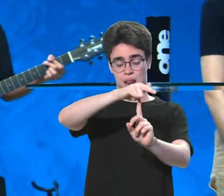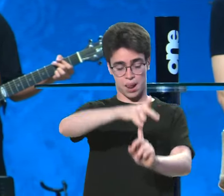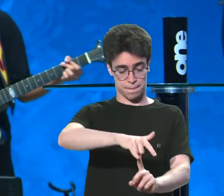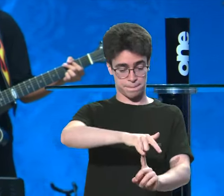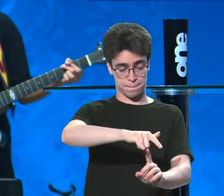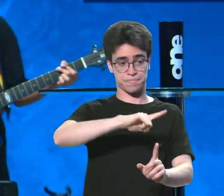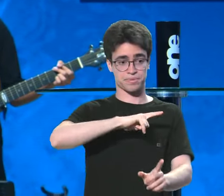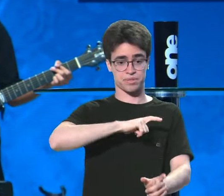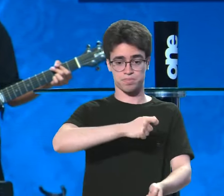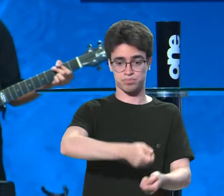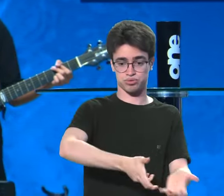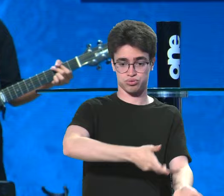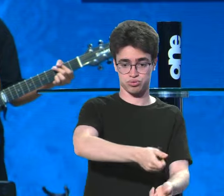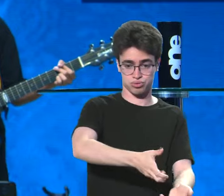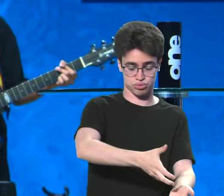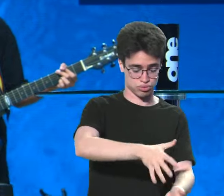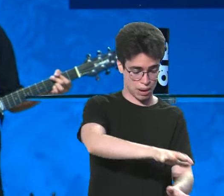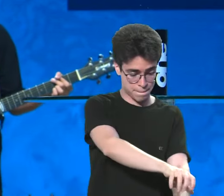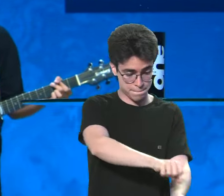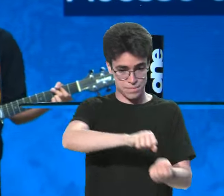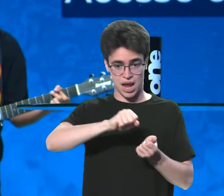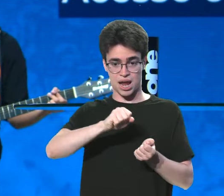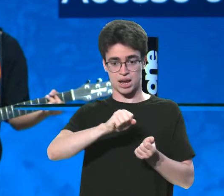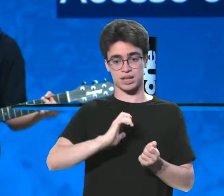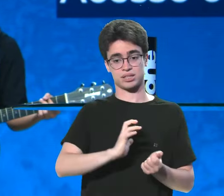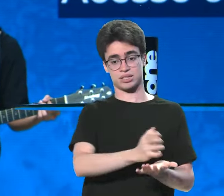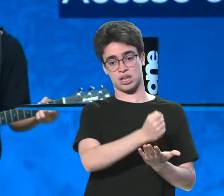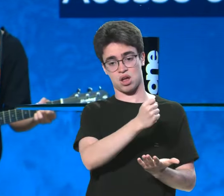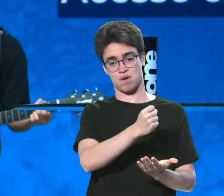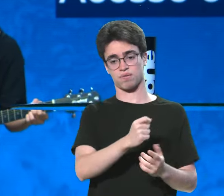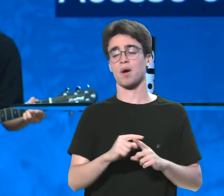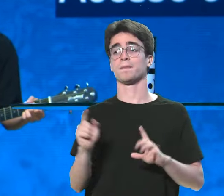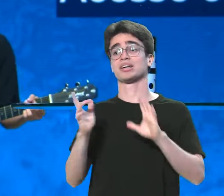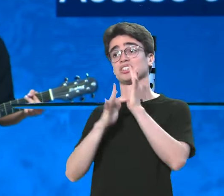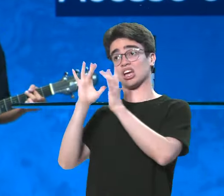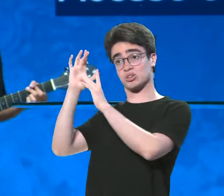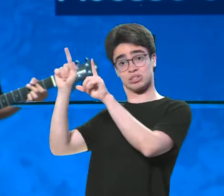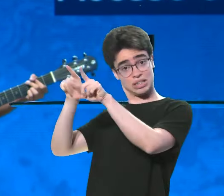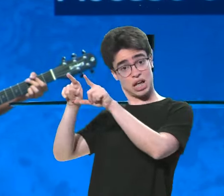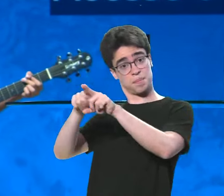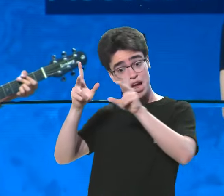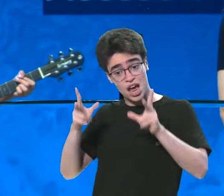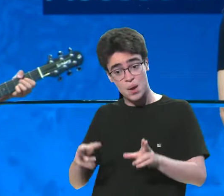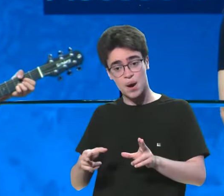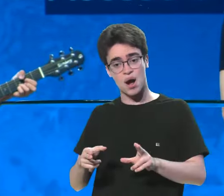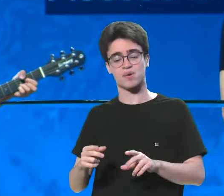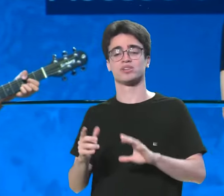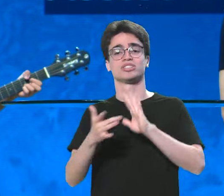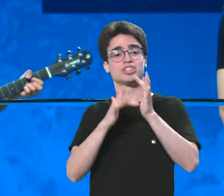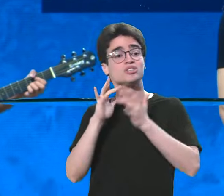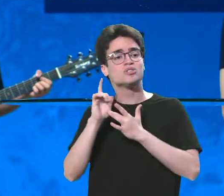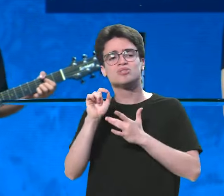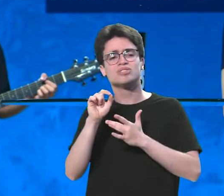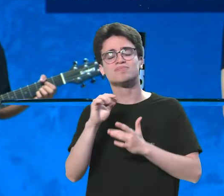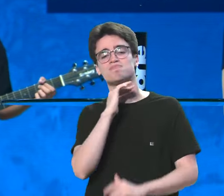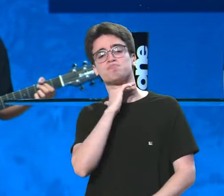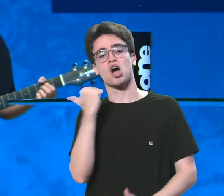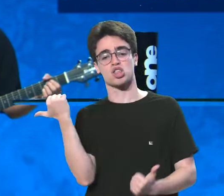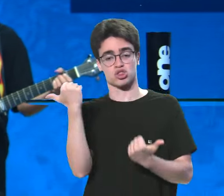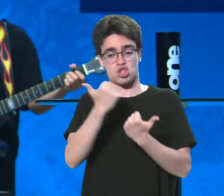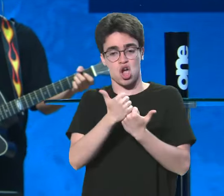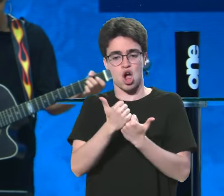ser salvo Jesus vem ele joga a escada ele morre pelo meu e pelo seu